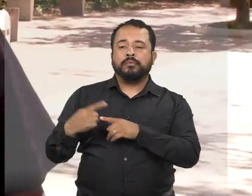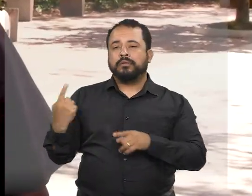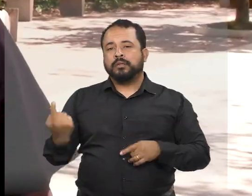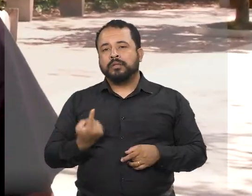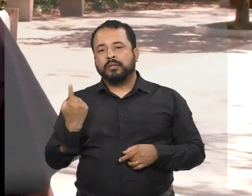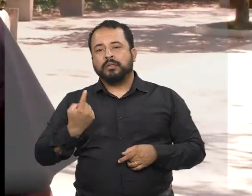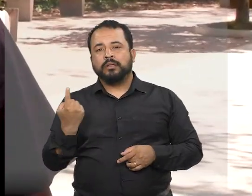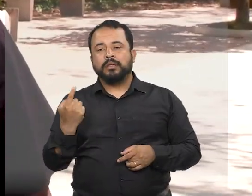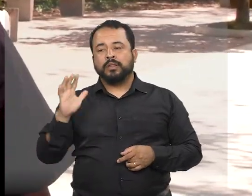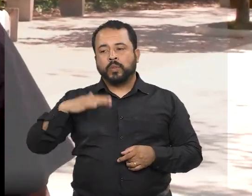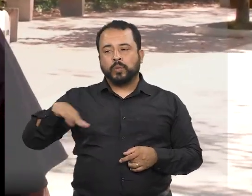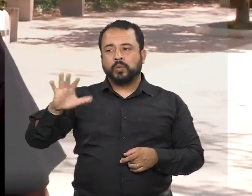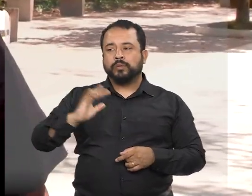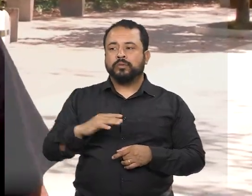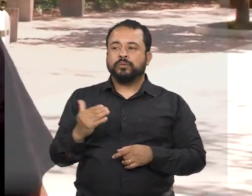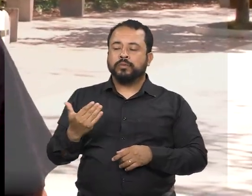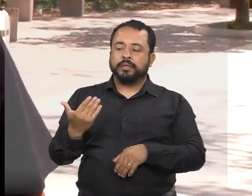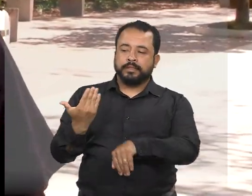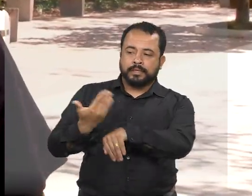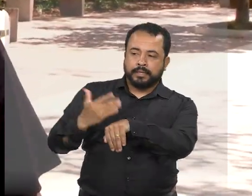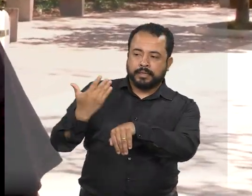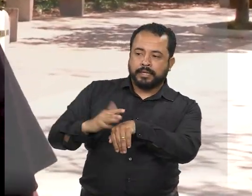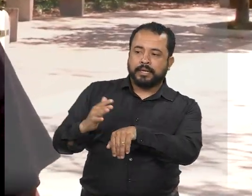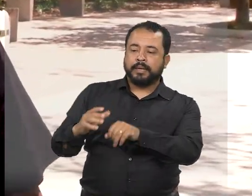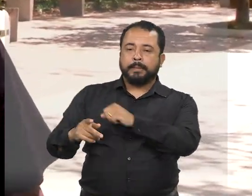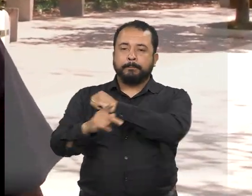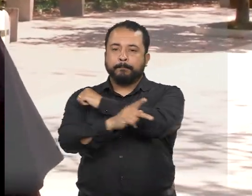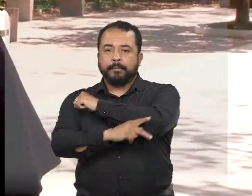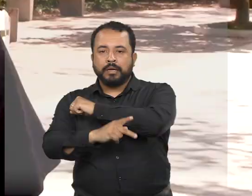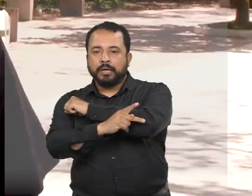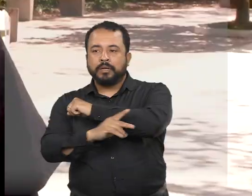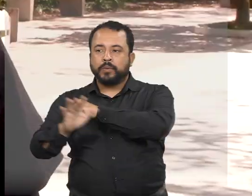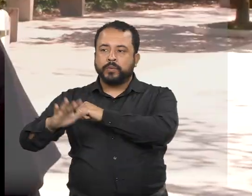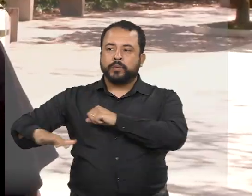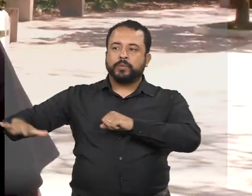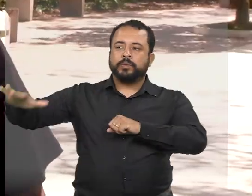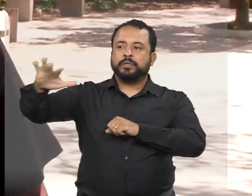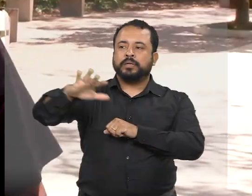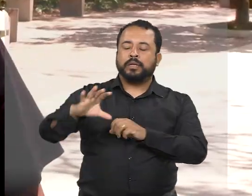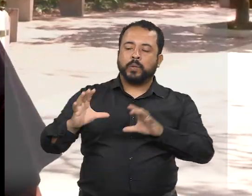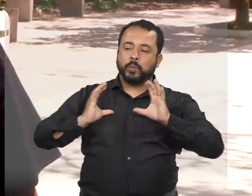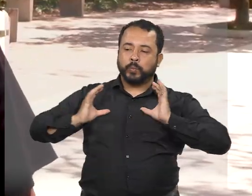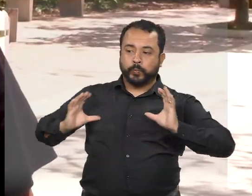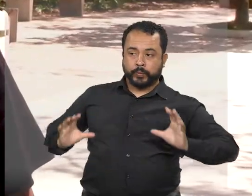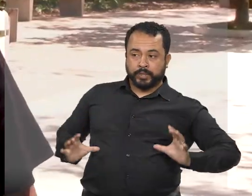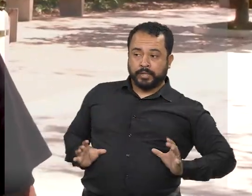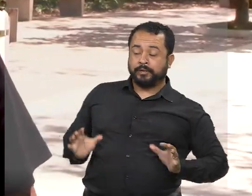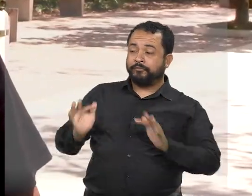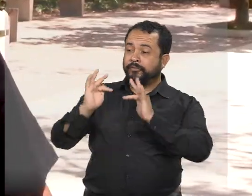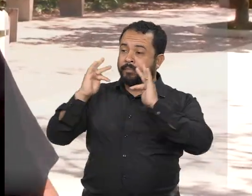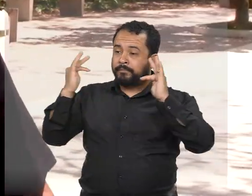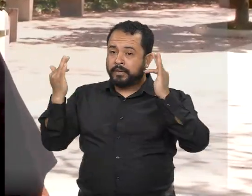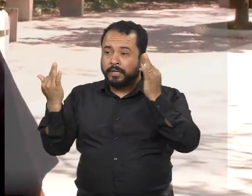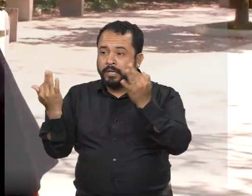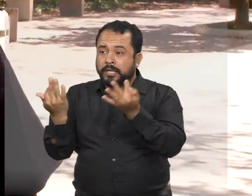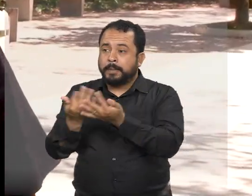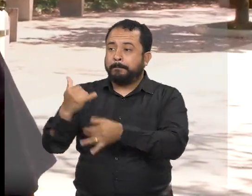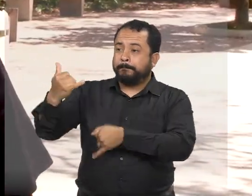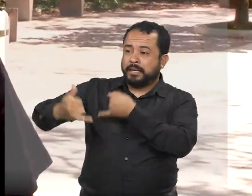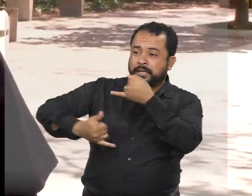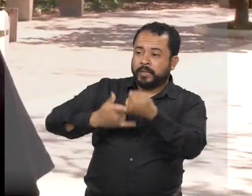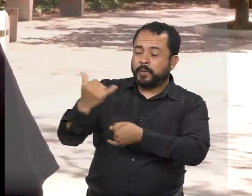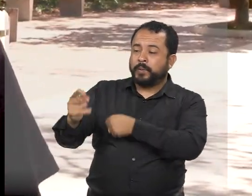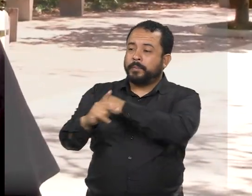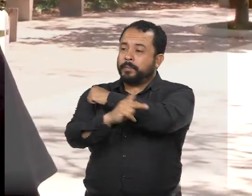Solitário porque quando a gente estava ensaiando na praça, era o Pároco Júnior, Era a comunidade toda, família, as crianças